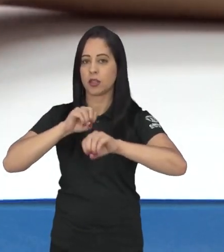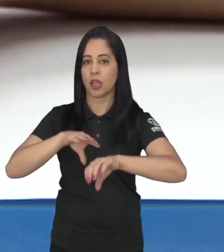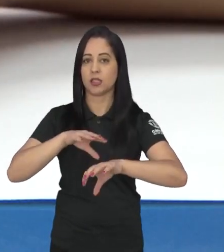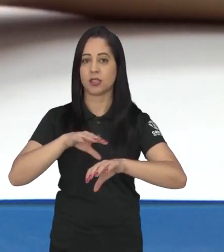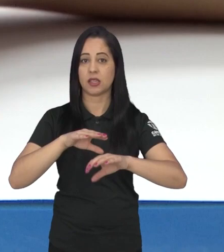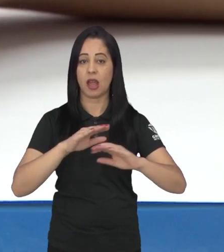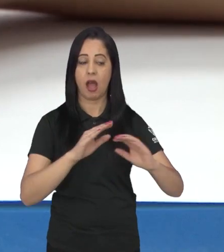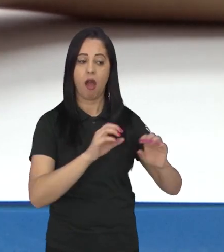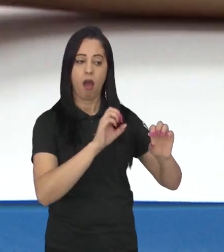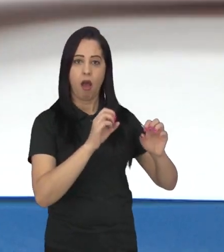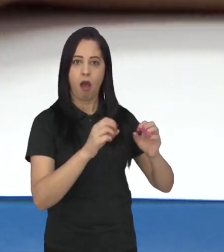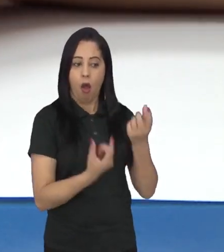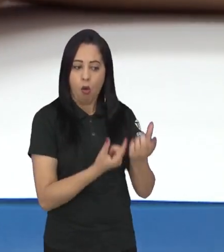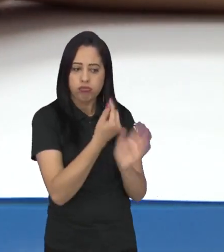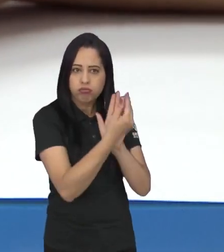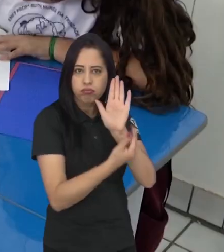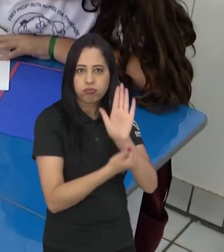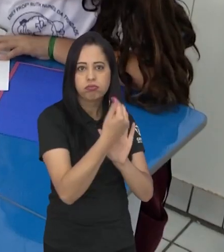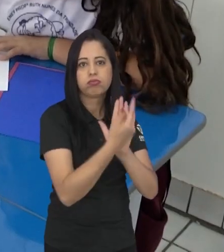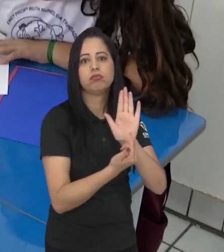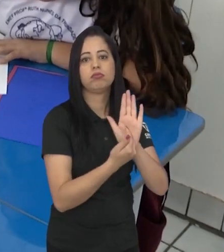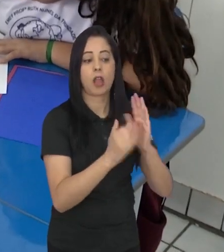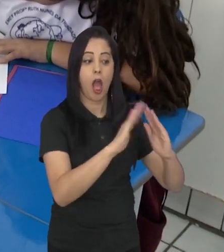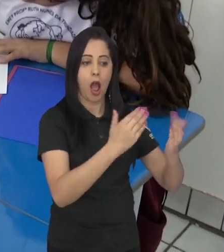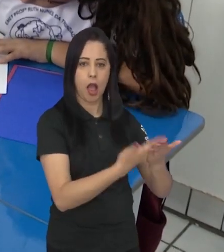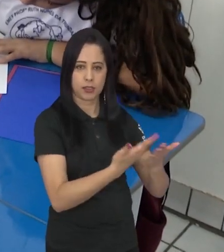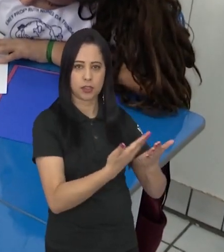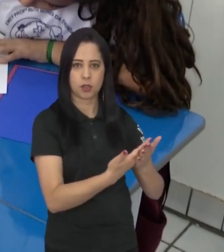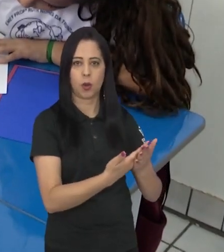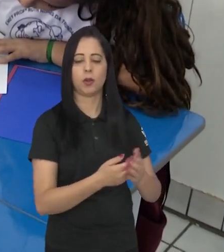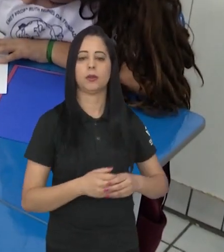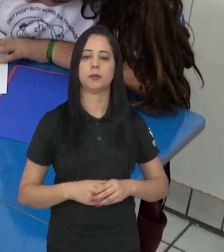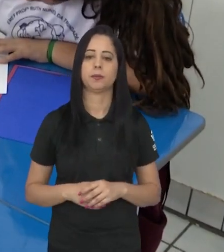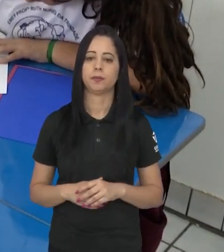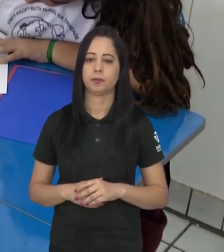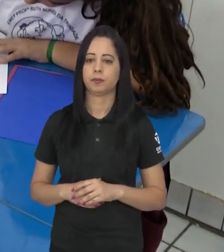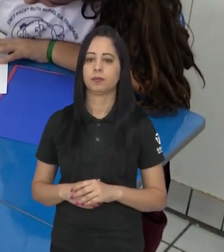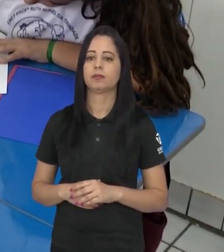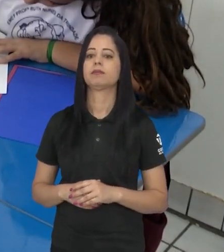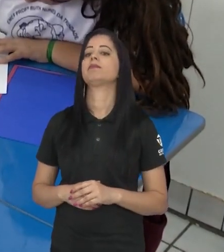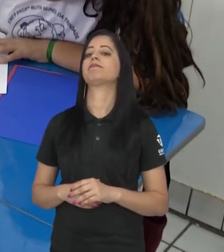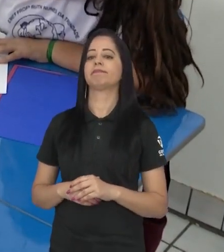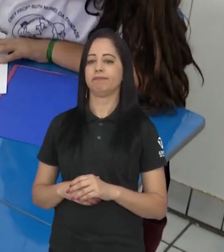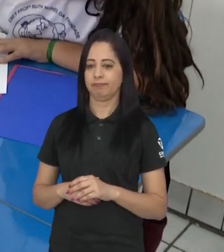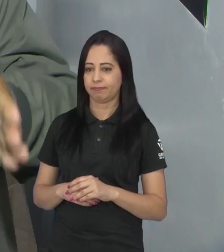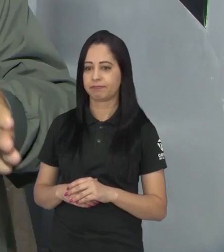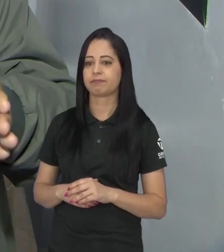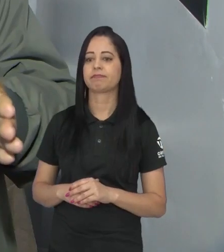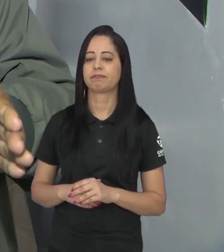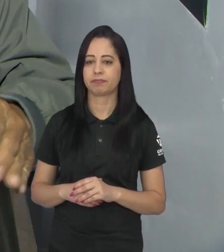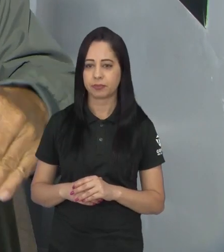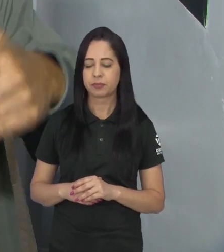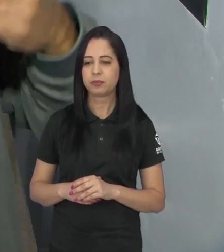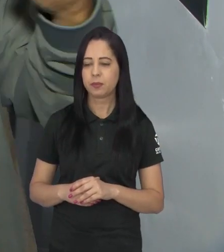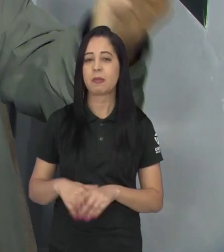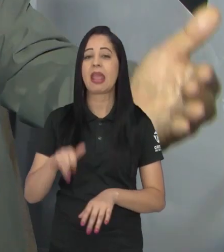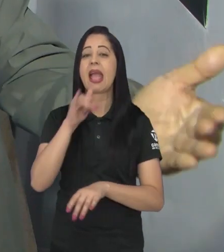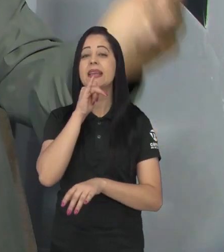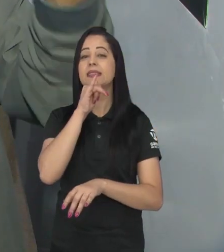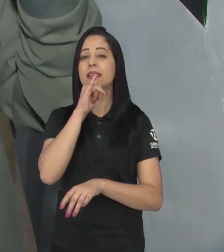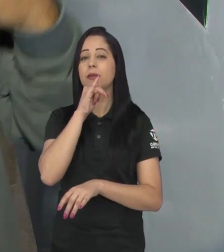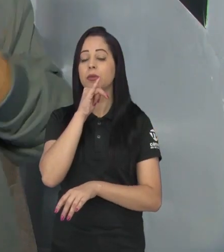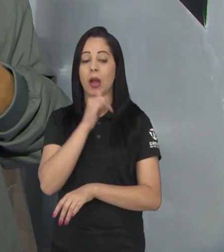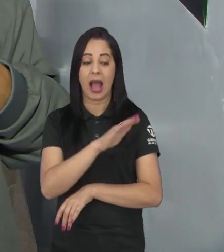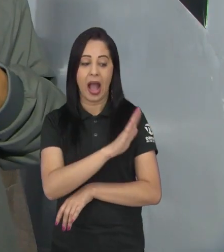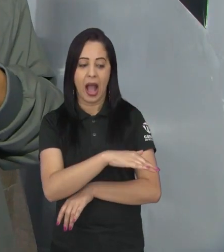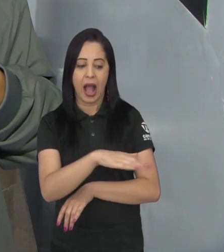disciplina de educação financeira nas escolas, para que um aluno incentive o outro no quesito bom exemplo. Quando a outra criança vê